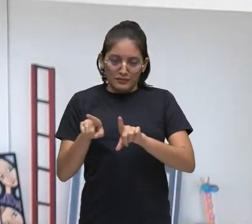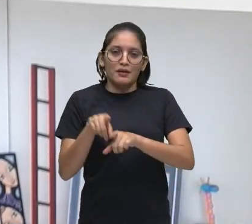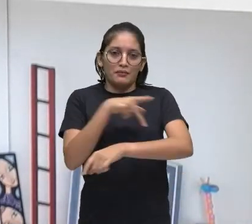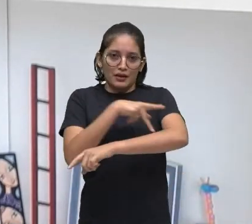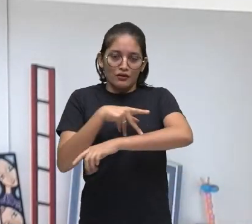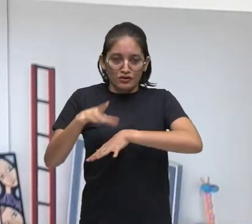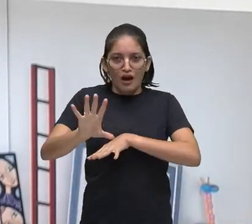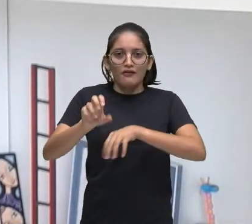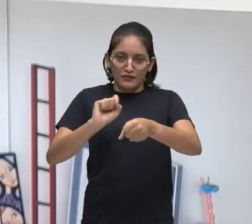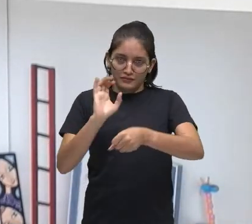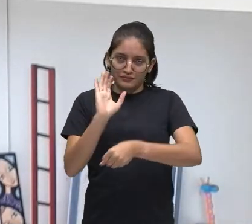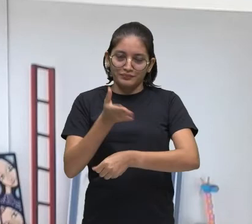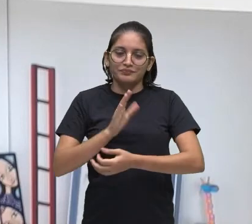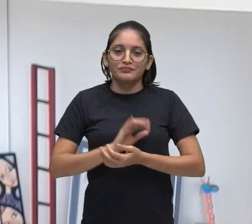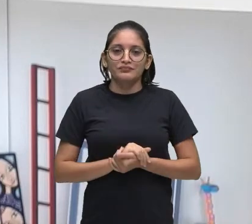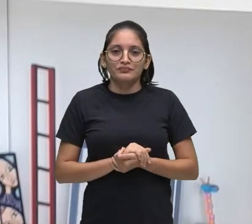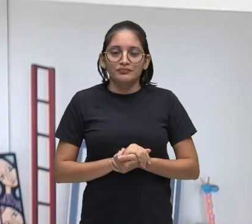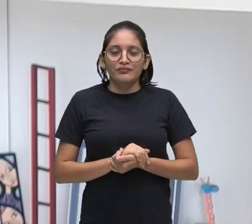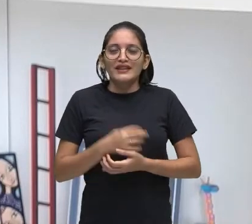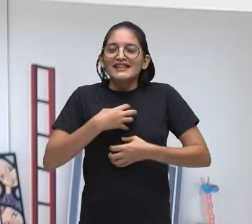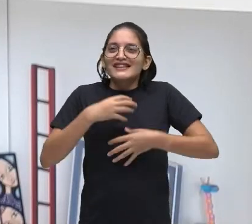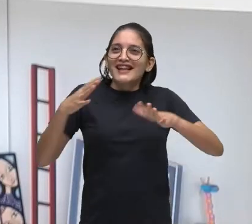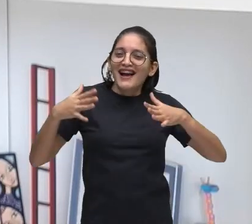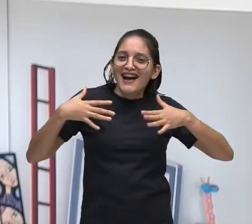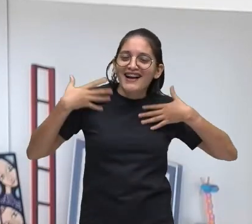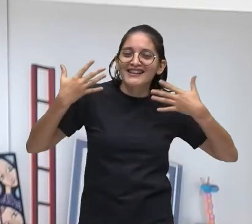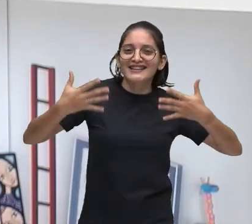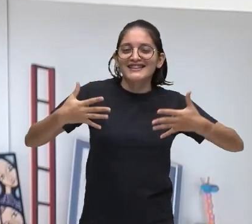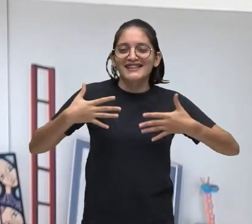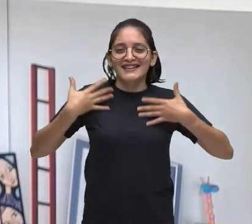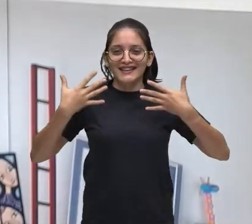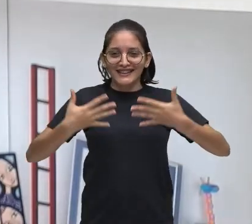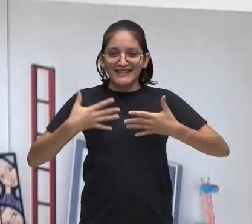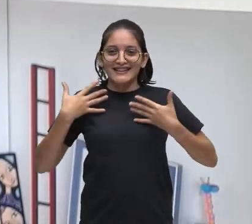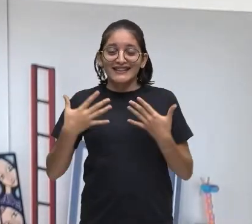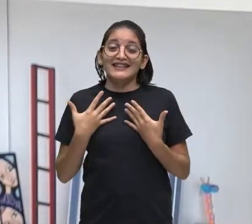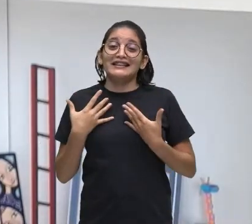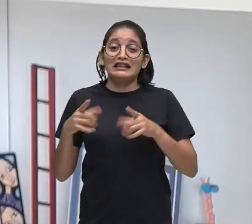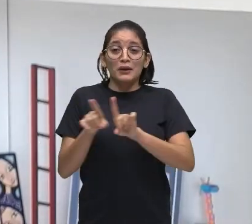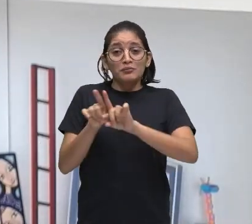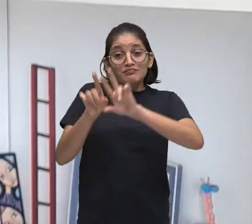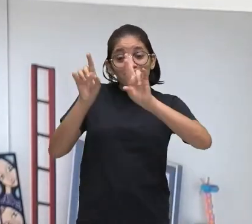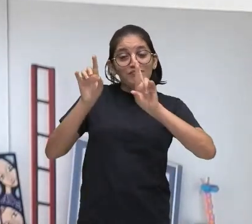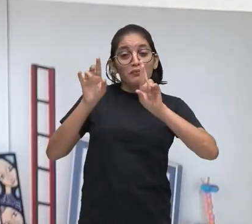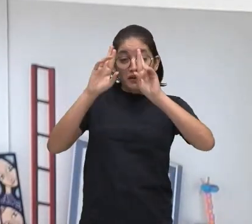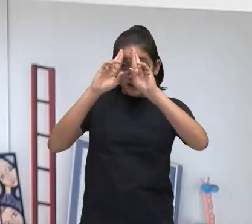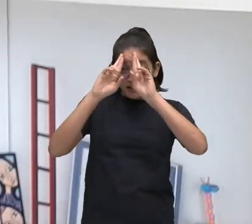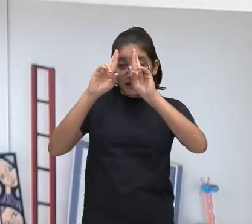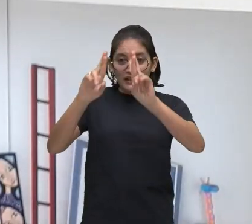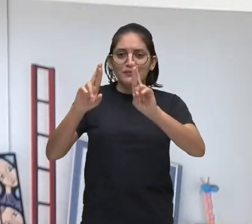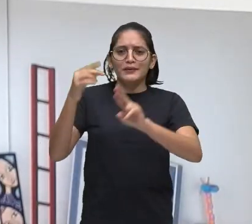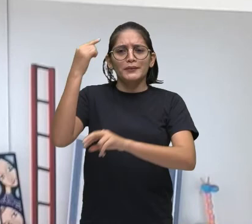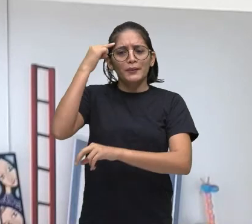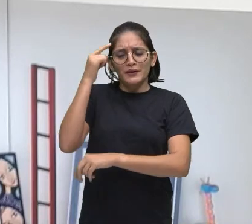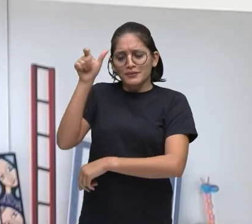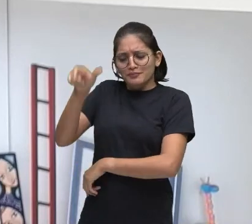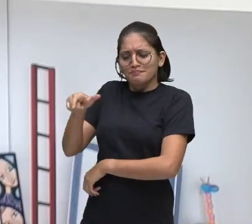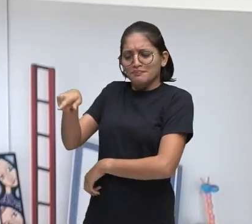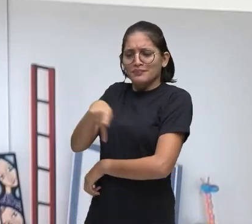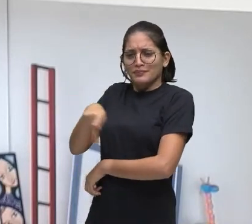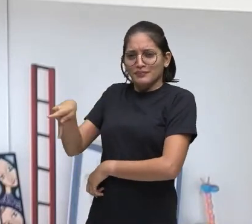formação, com muita alegria e com muito respeito, né, que eu penso no